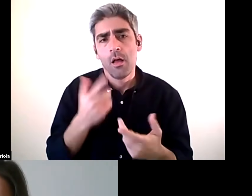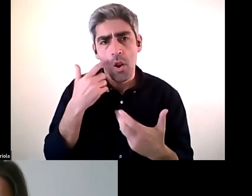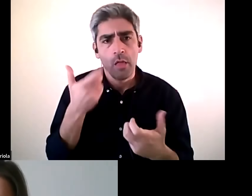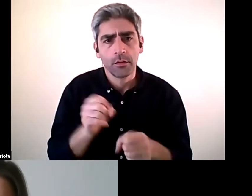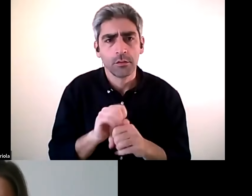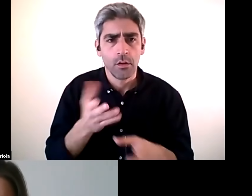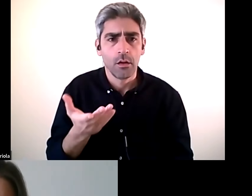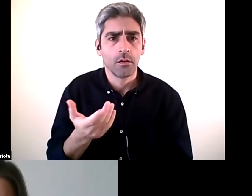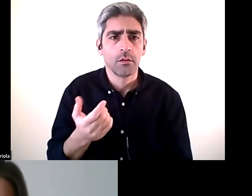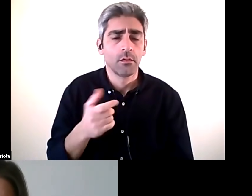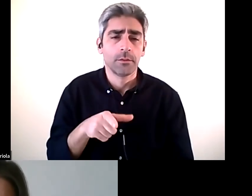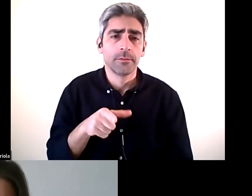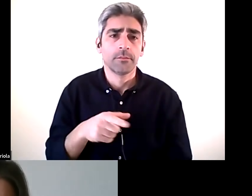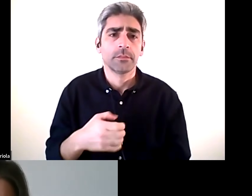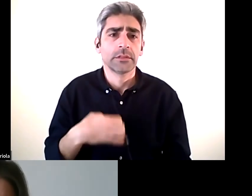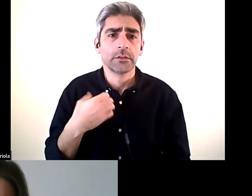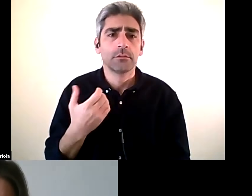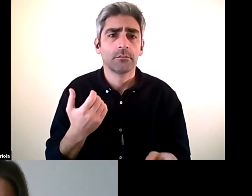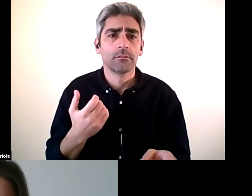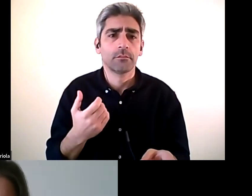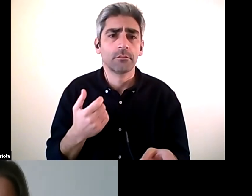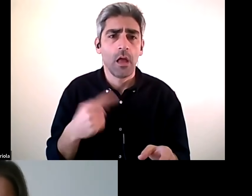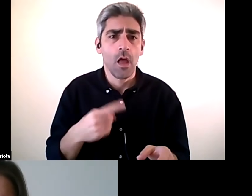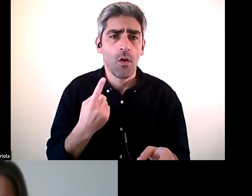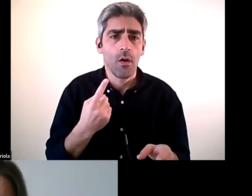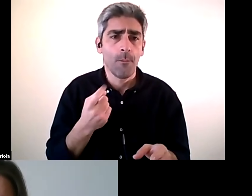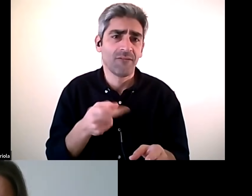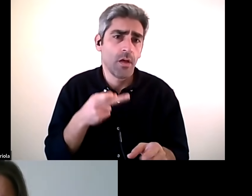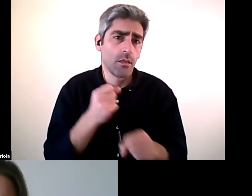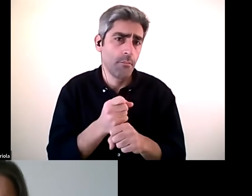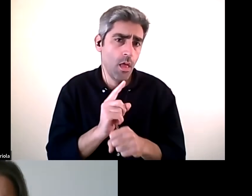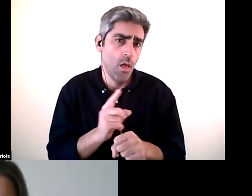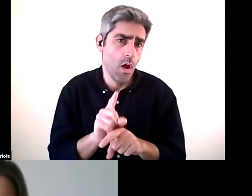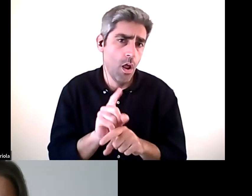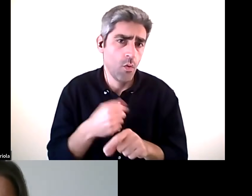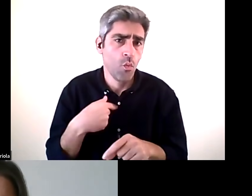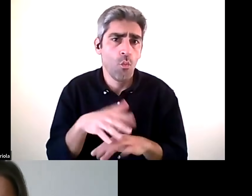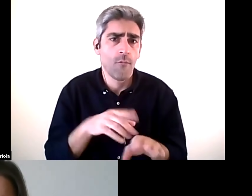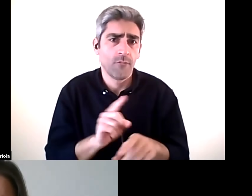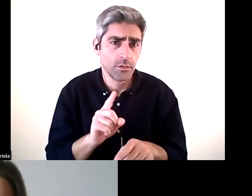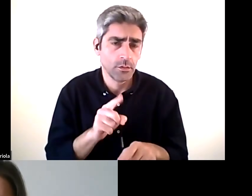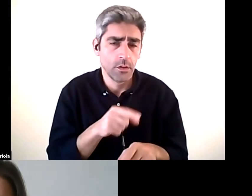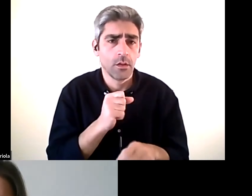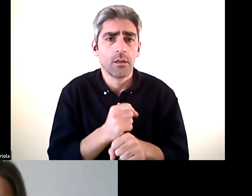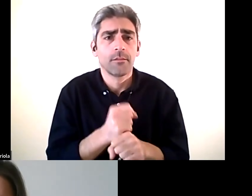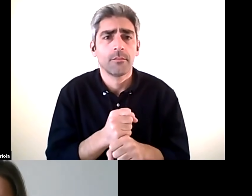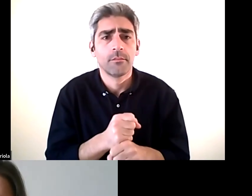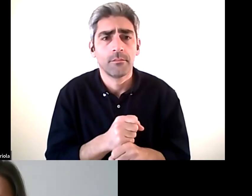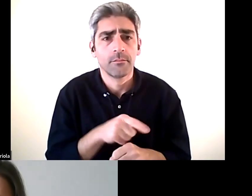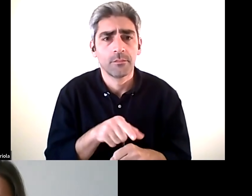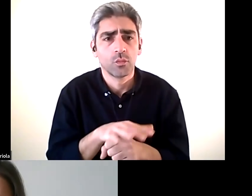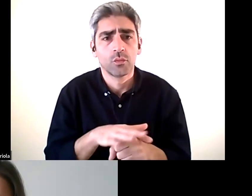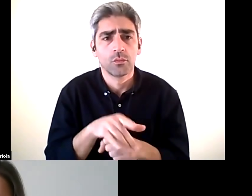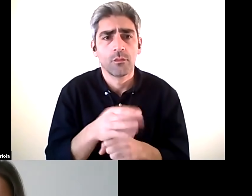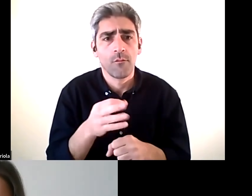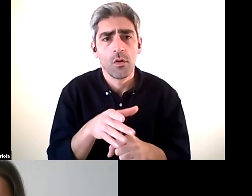notar. Portanto, nesse sentido, há uma falta ao trabalho, ainda que esse trabalho, nestas circunstâncias,